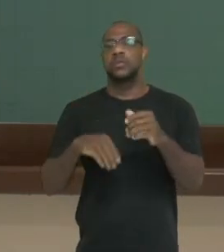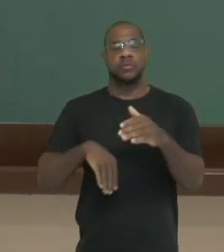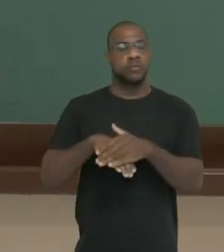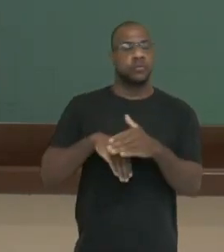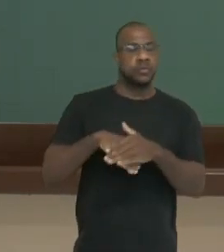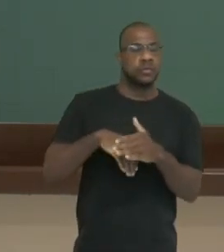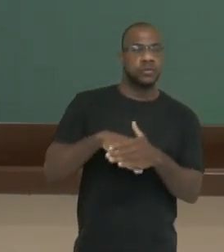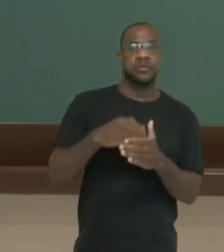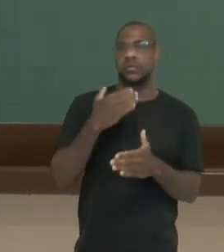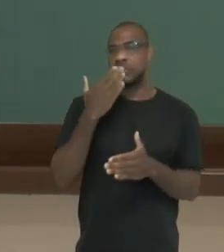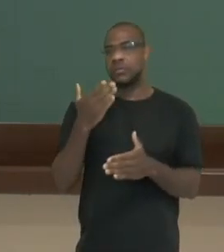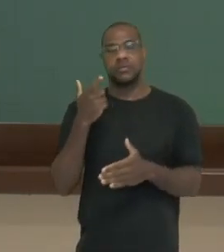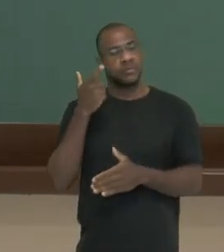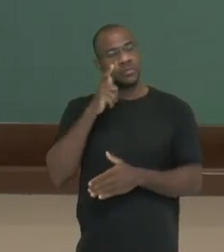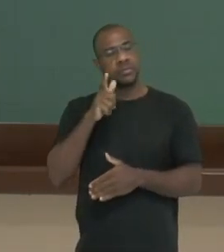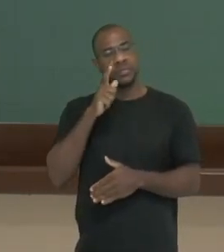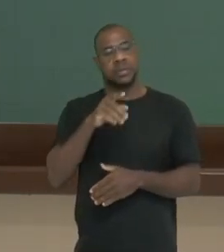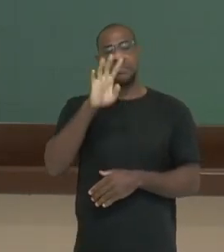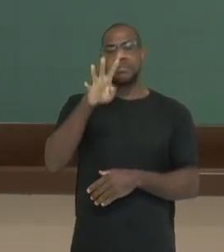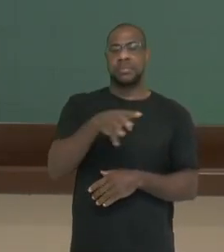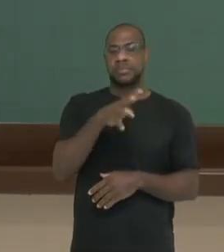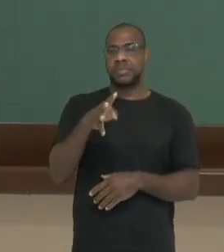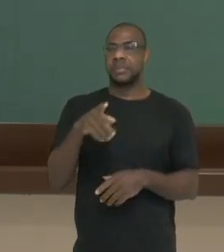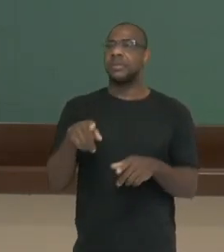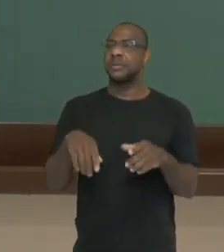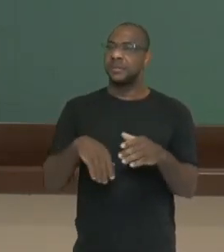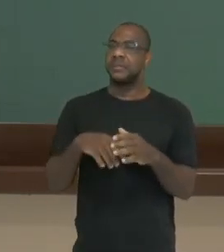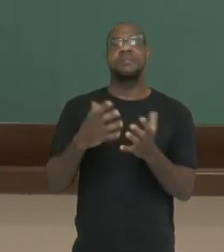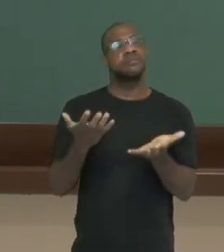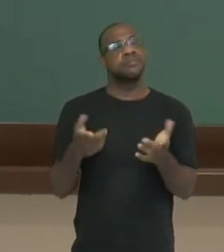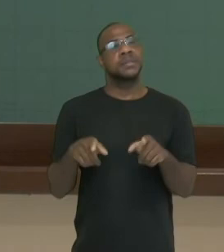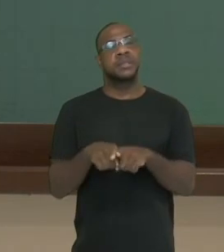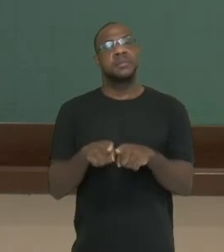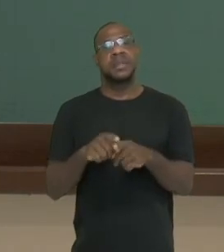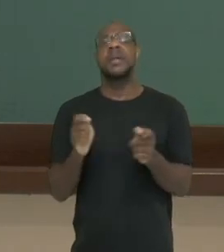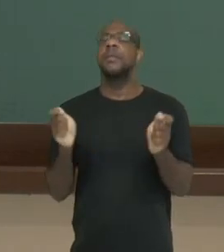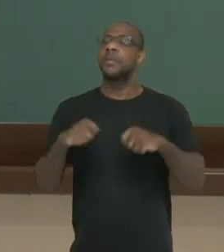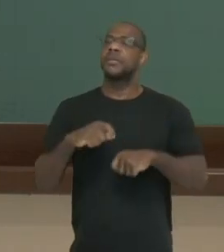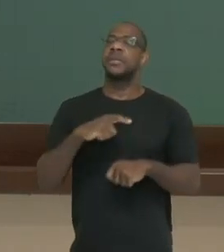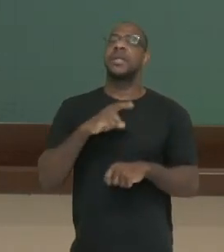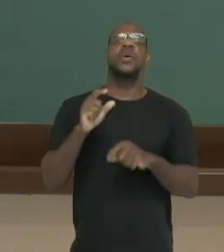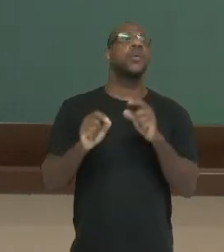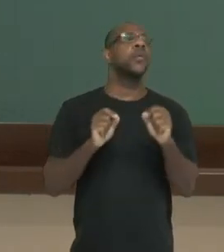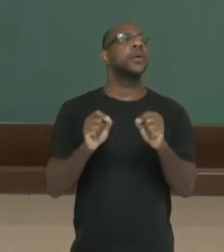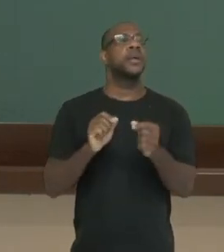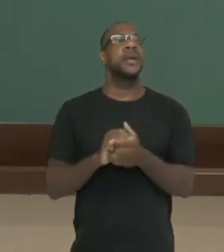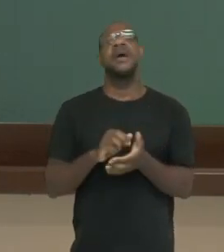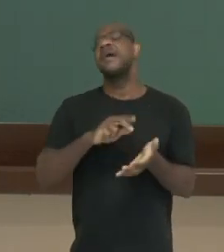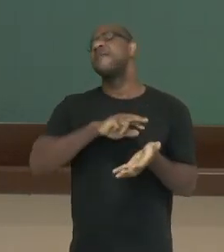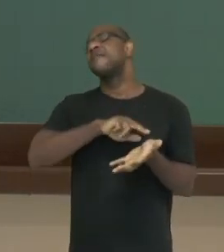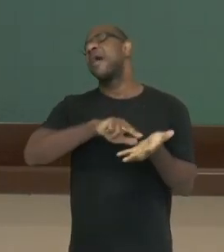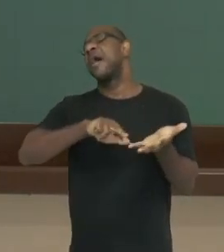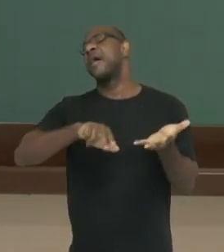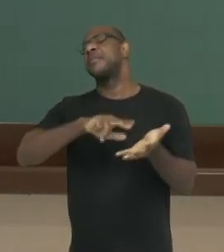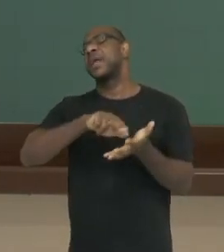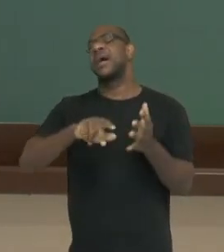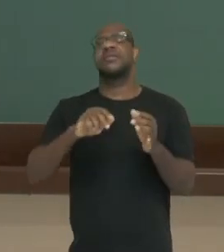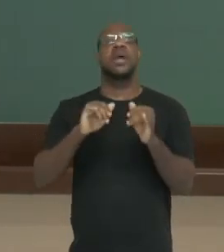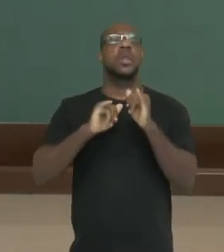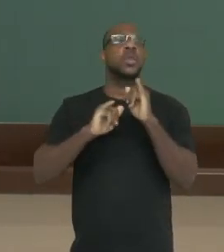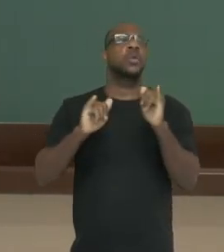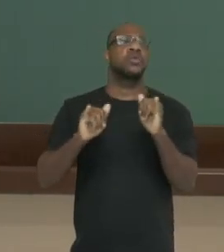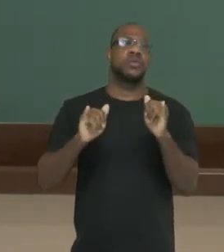futebol foram vencedores de determinados jogos, enfim, nós poderíamos ter ali várias